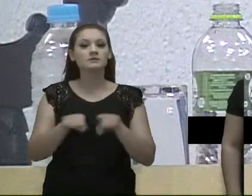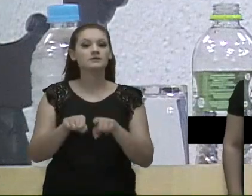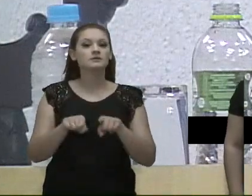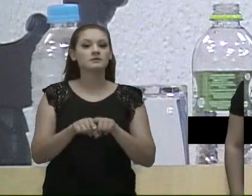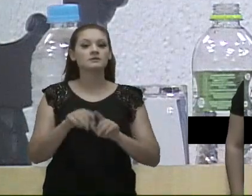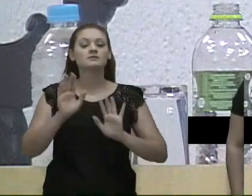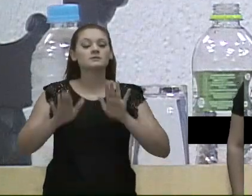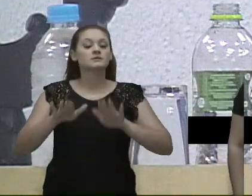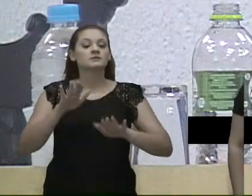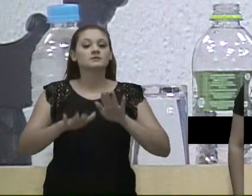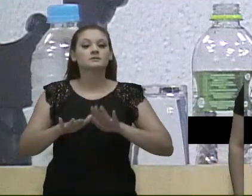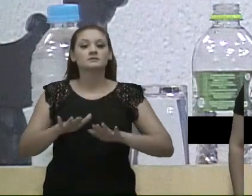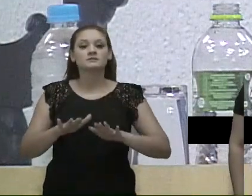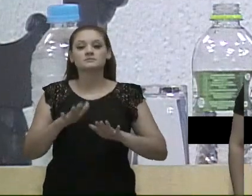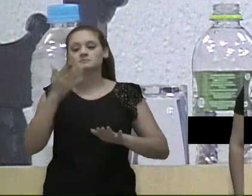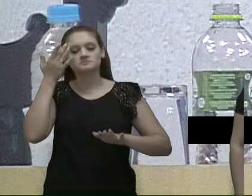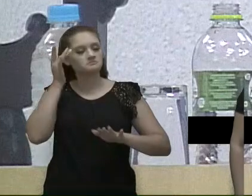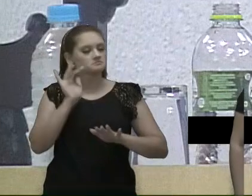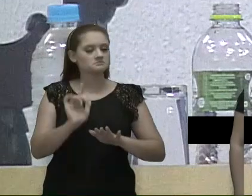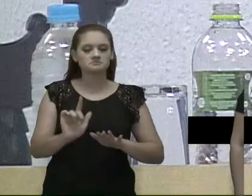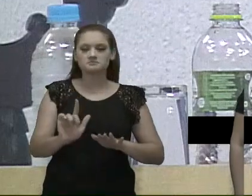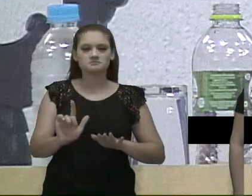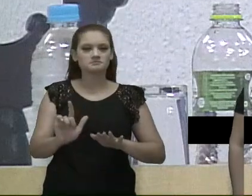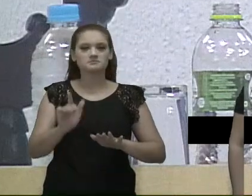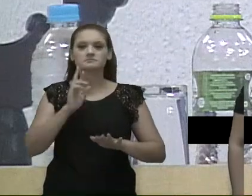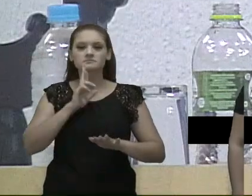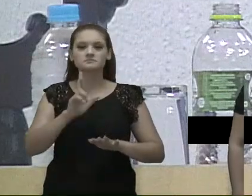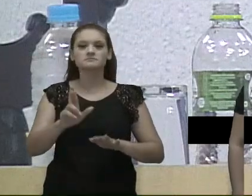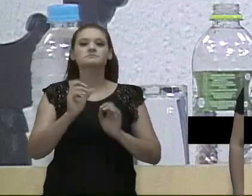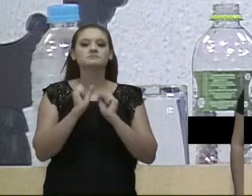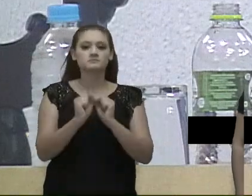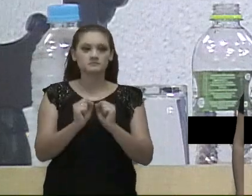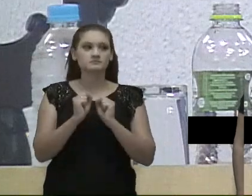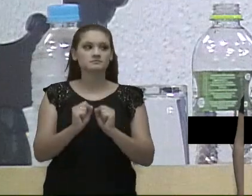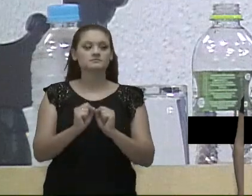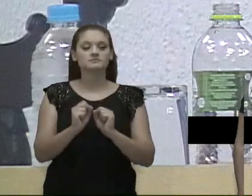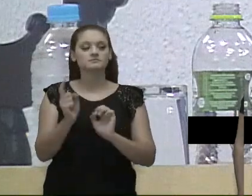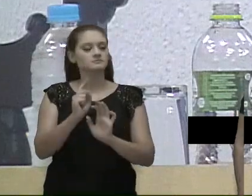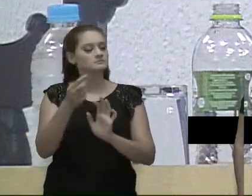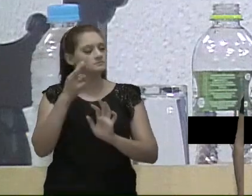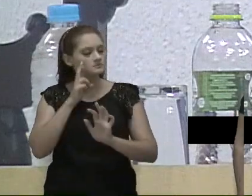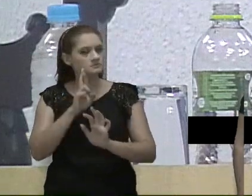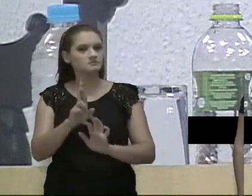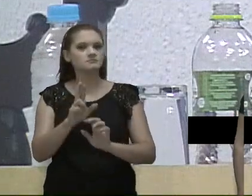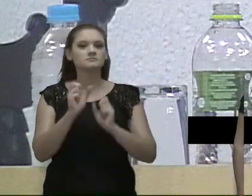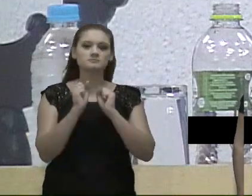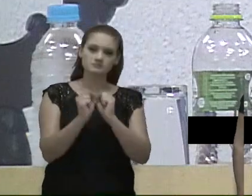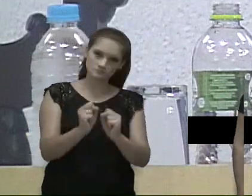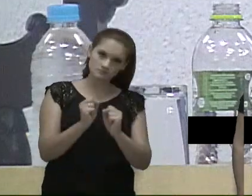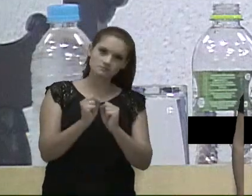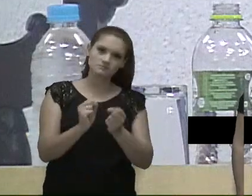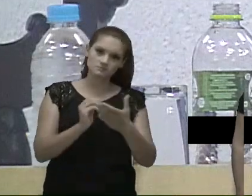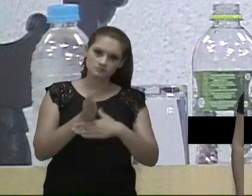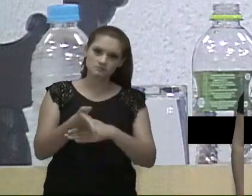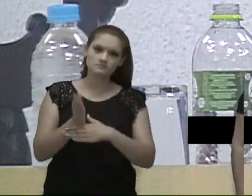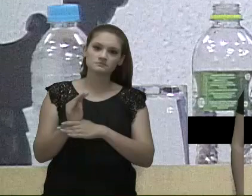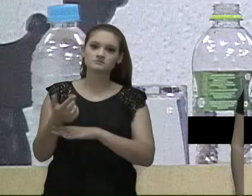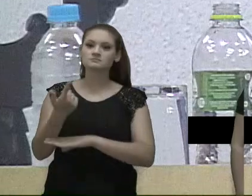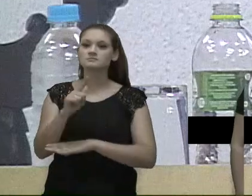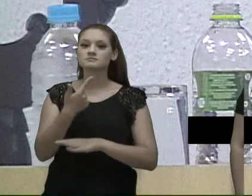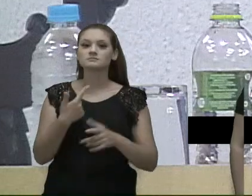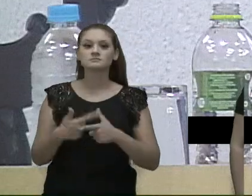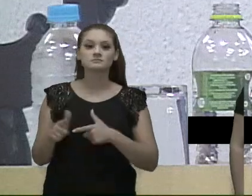de repente ele não conseguir responder, ele pode não responder. O senhor também pode interpelar, não tem problema